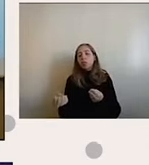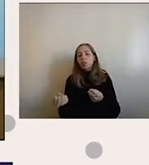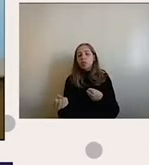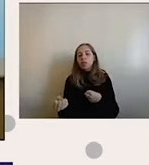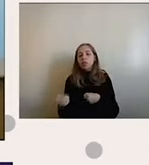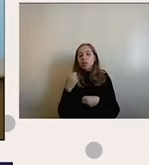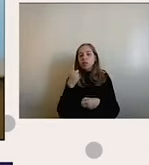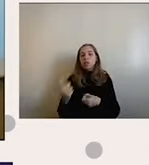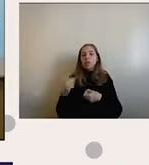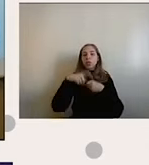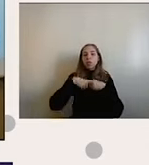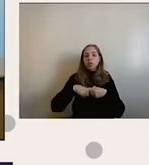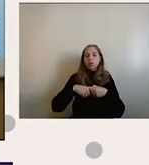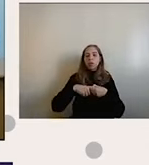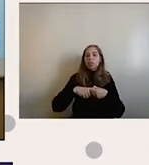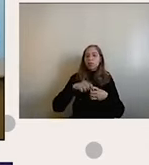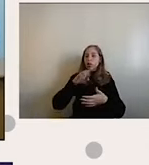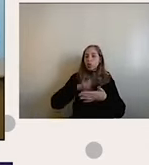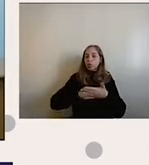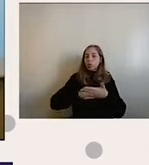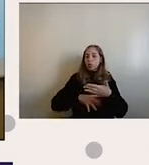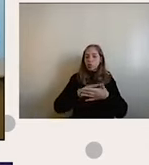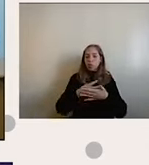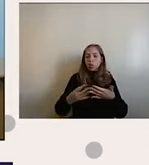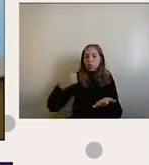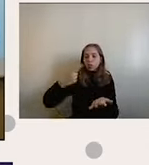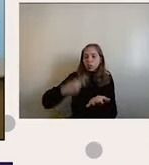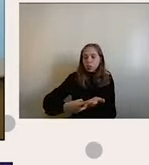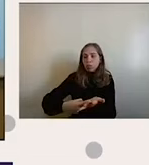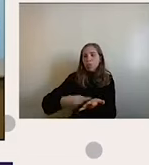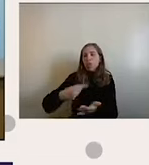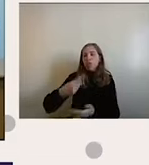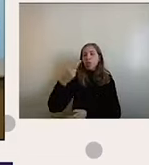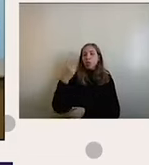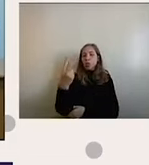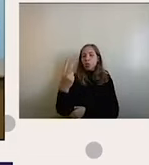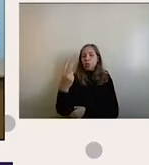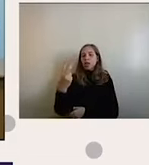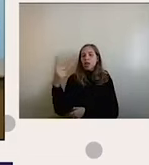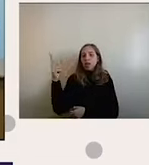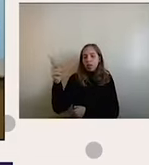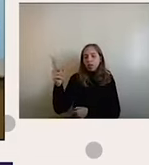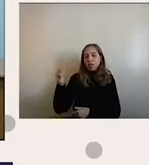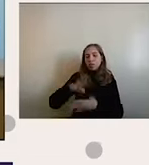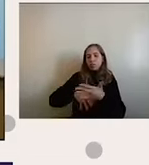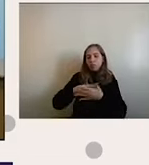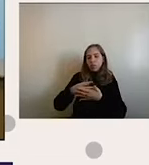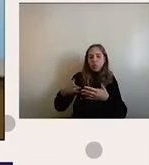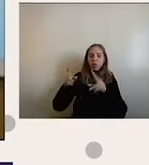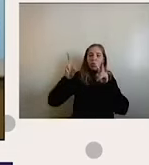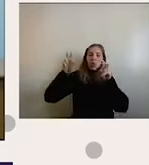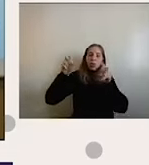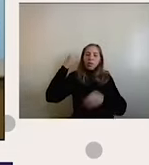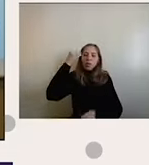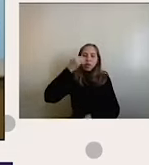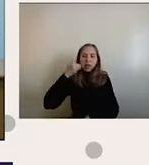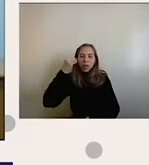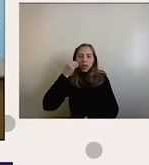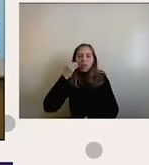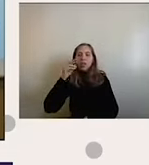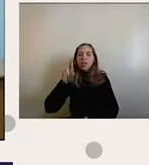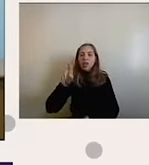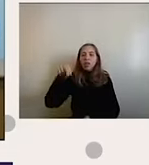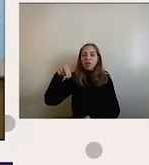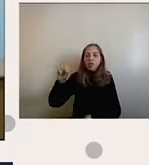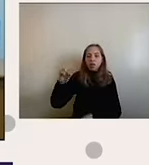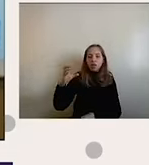programação que estava marcada para as 14 horas do painel Experiências da Renasce em Saúde Mental,